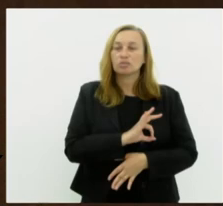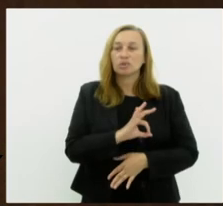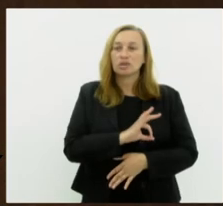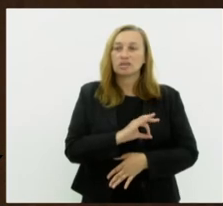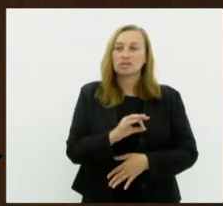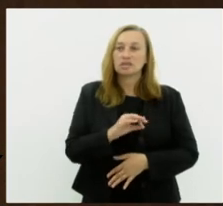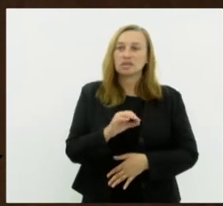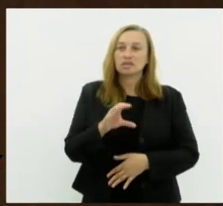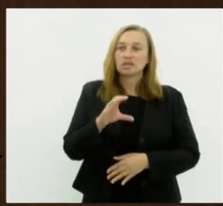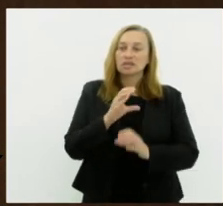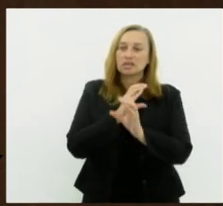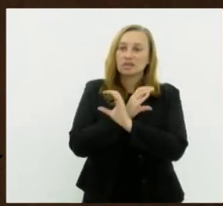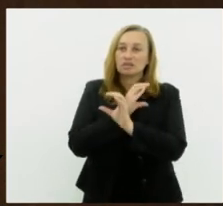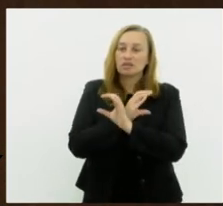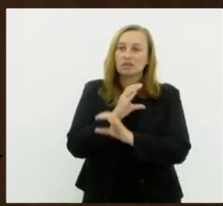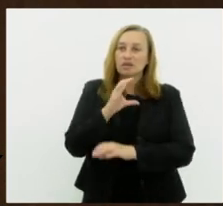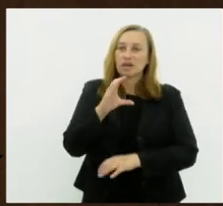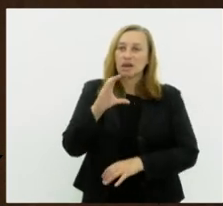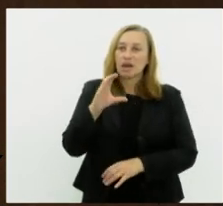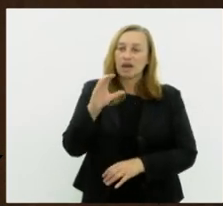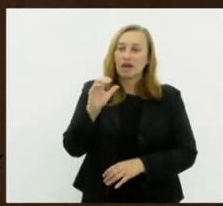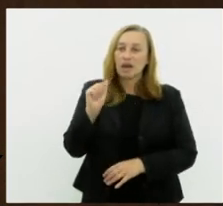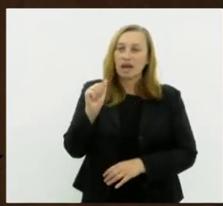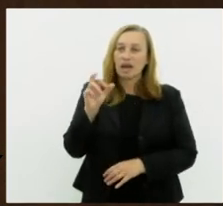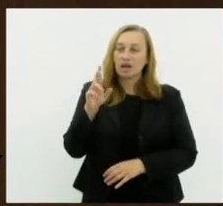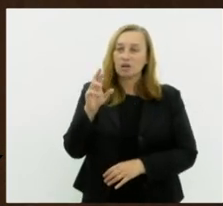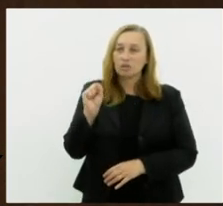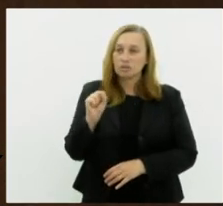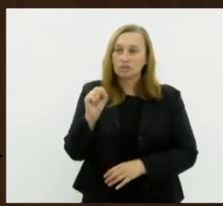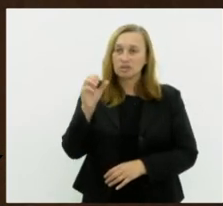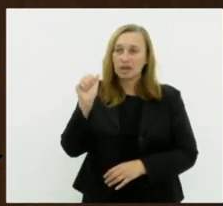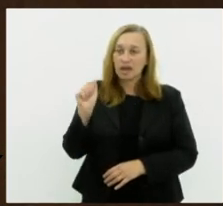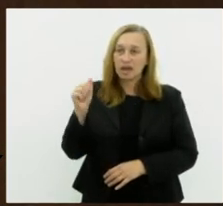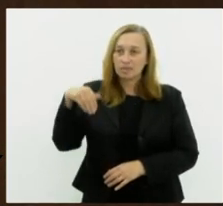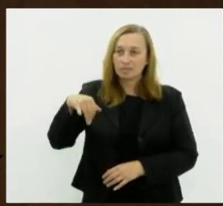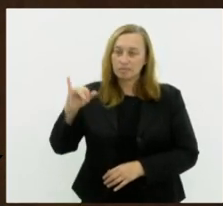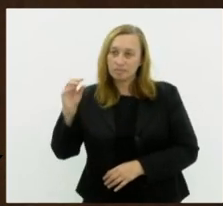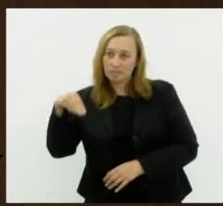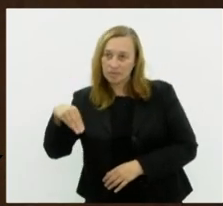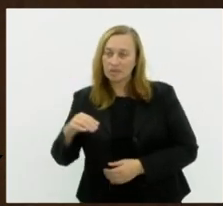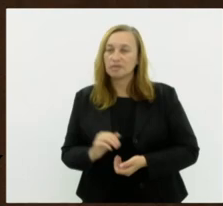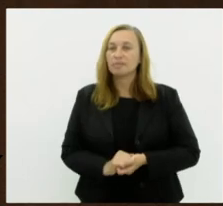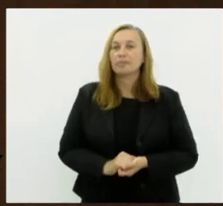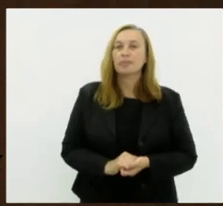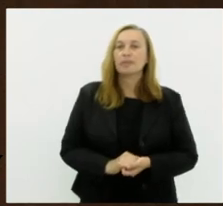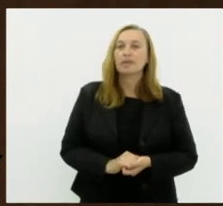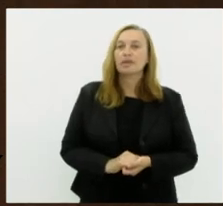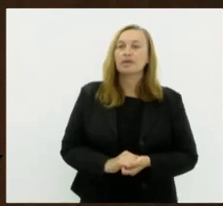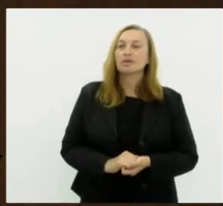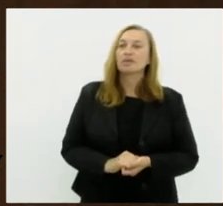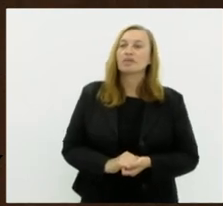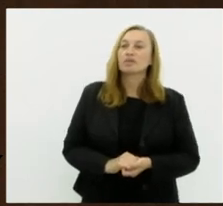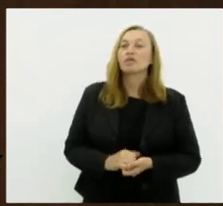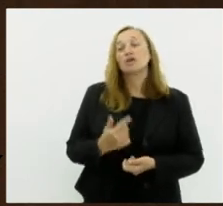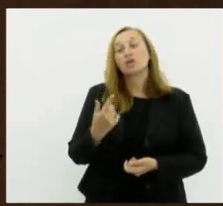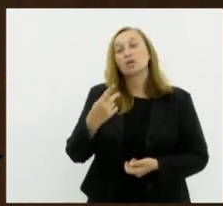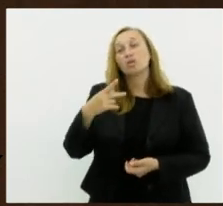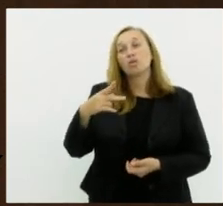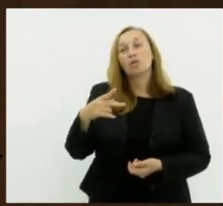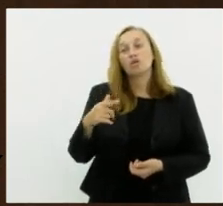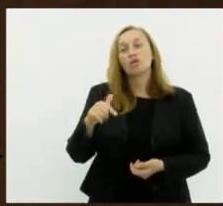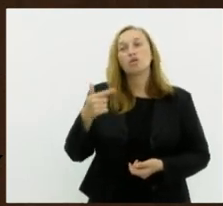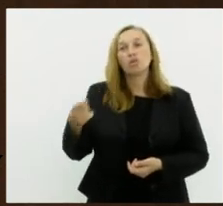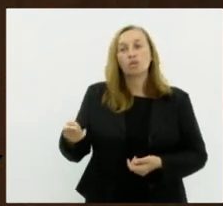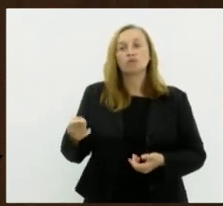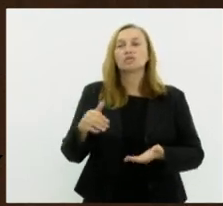Amin, que, claro, pela gentileza dele e de outro secretário,